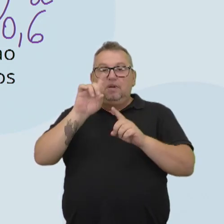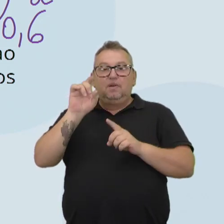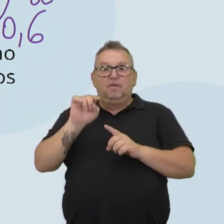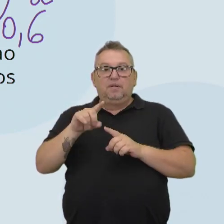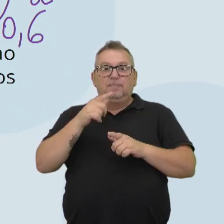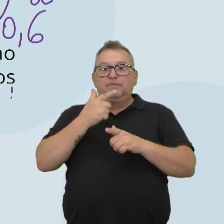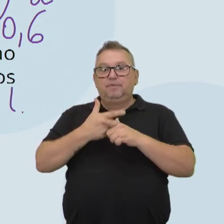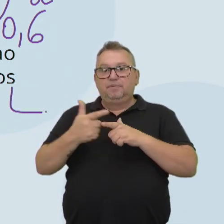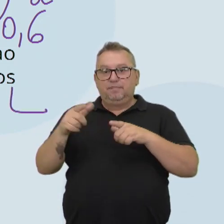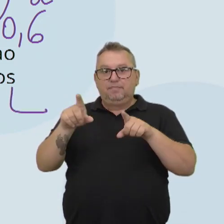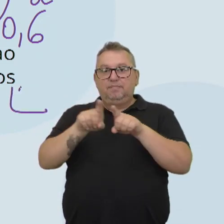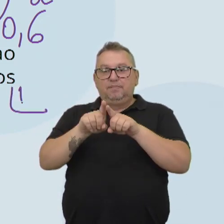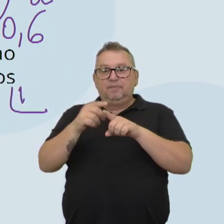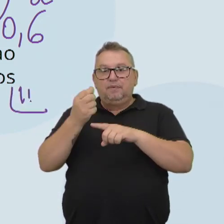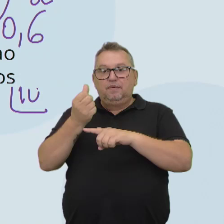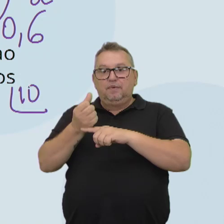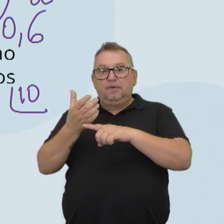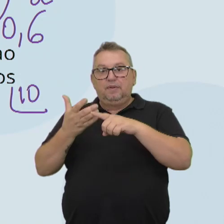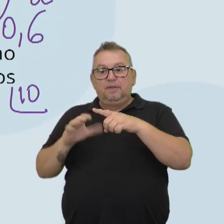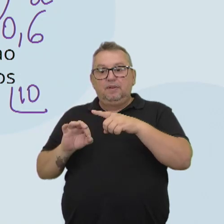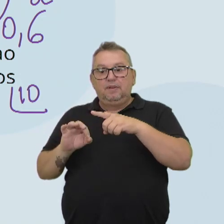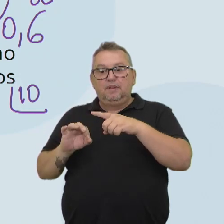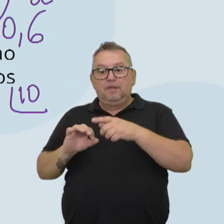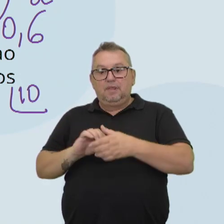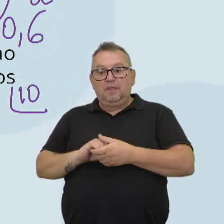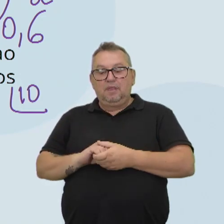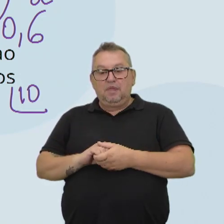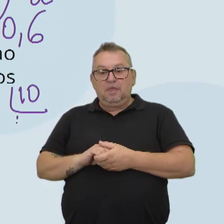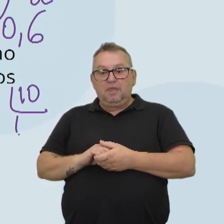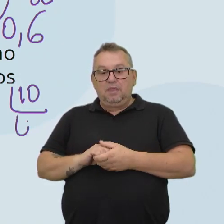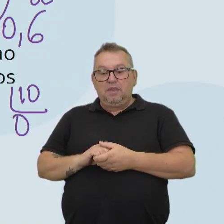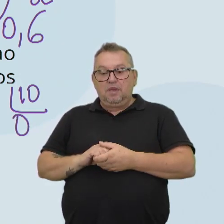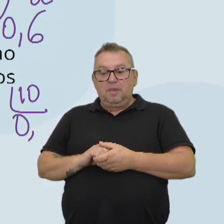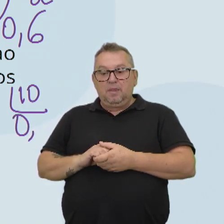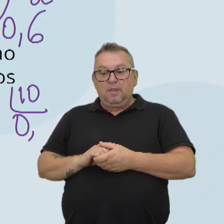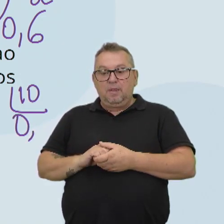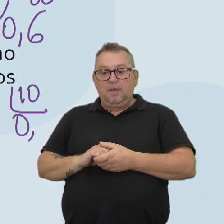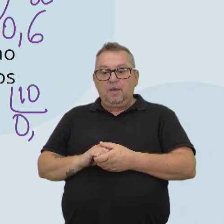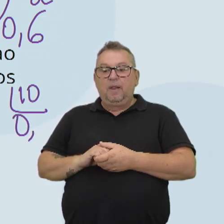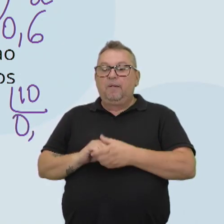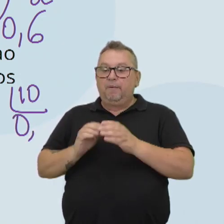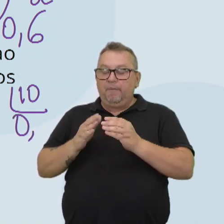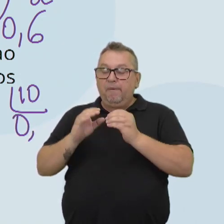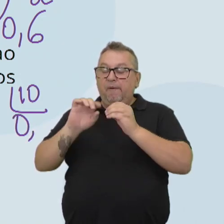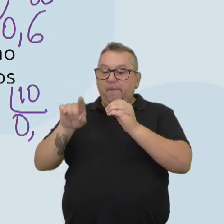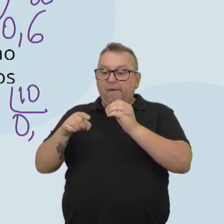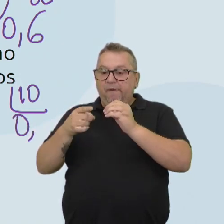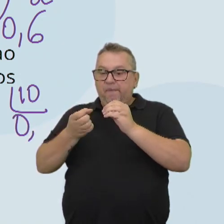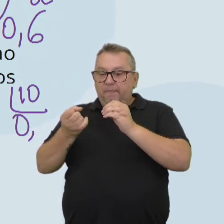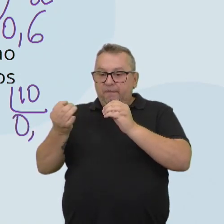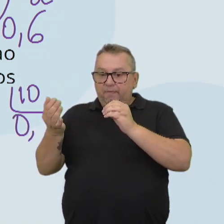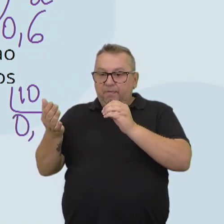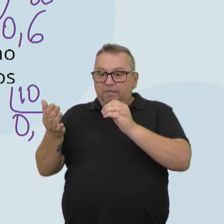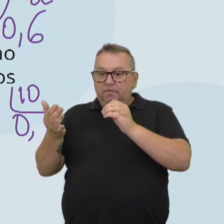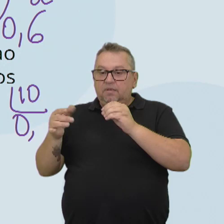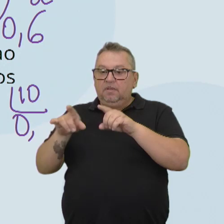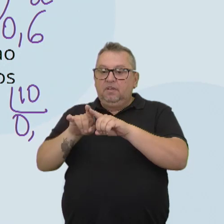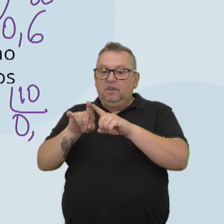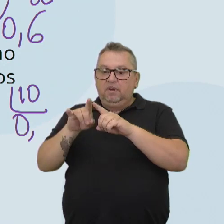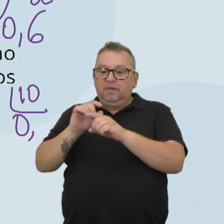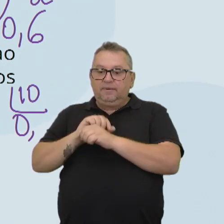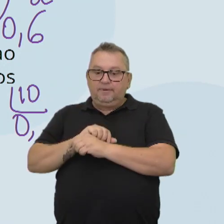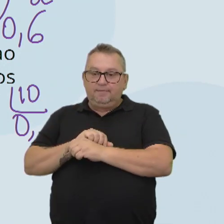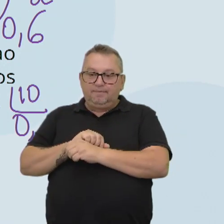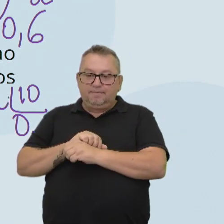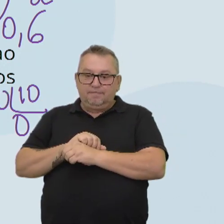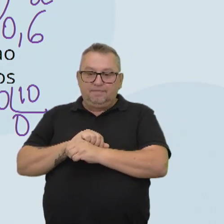você divide lá, ó. 6 dividido por 10. O 10 não cabe no 6, pede licença, põe uma vírgula. Show. Começa a quebrar o